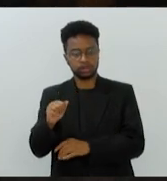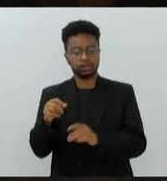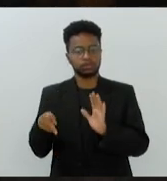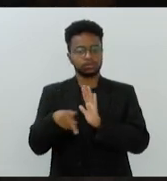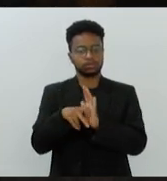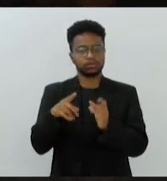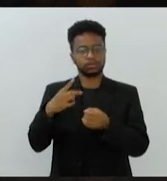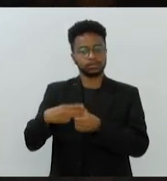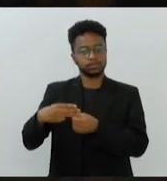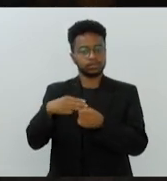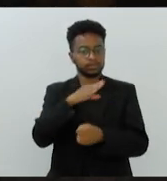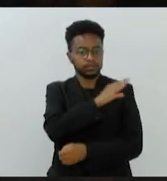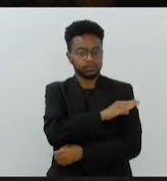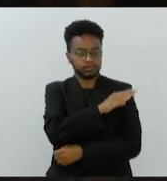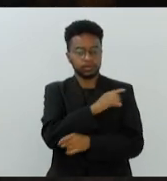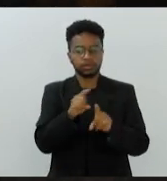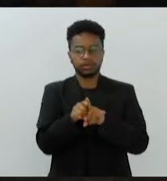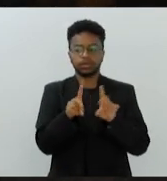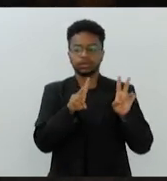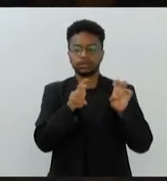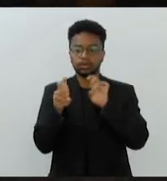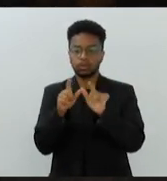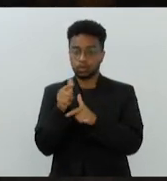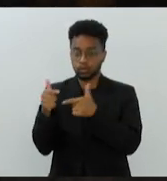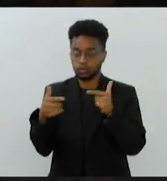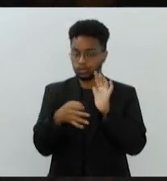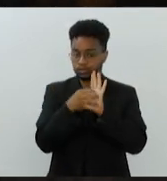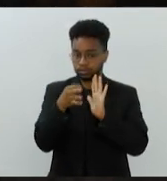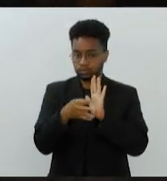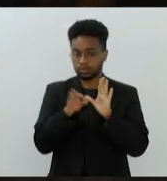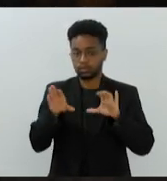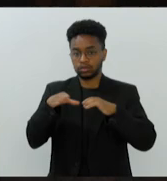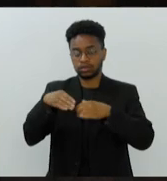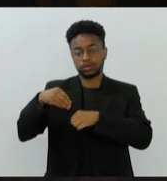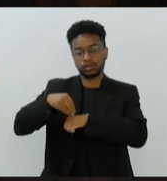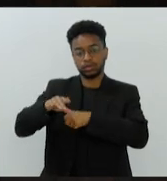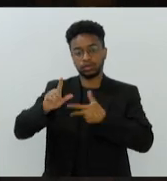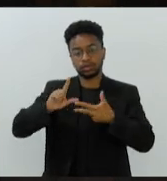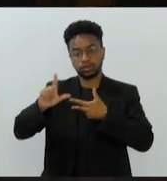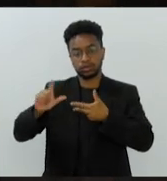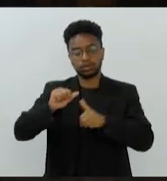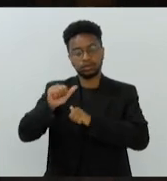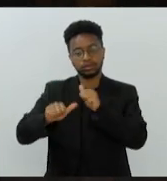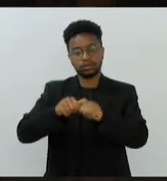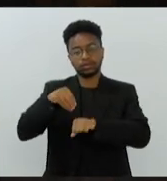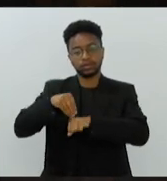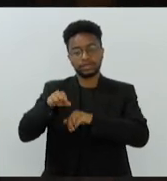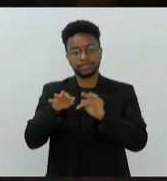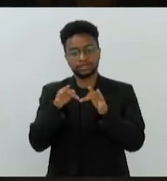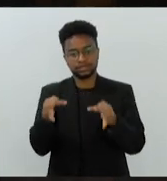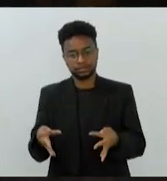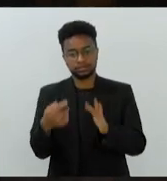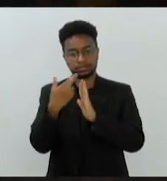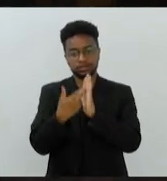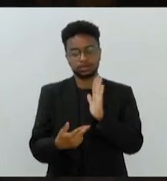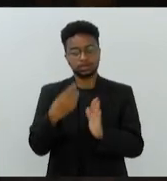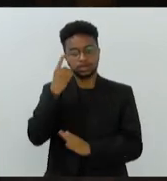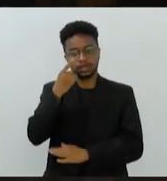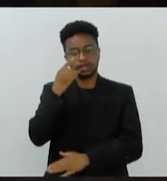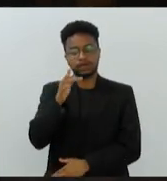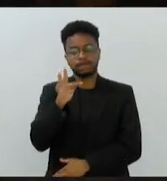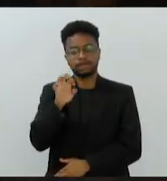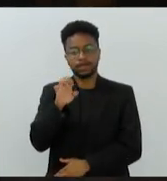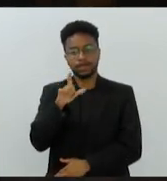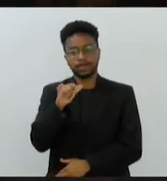Providências. Parecer da Comissão de Indicações Legislativas pela Transformação e Indicação Simples. Relatoria do deputado Felipe